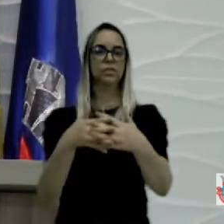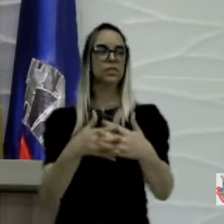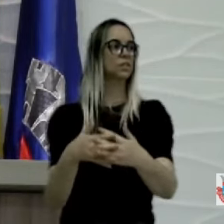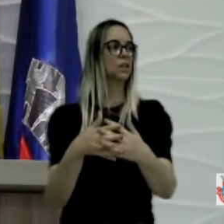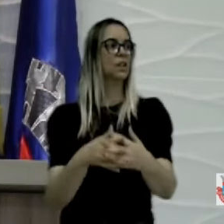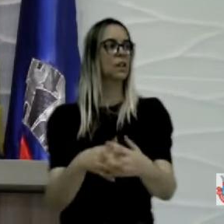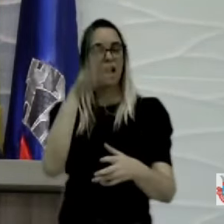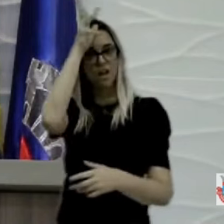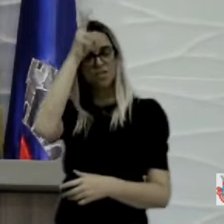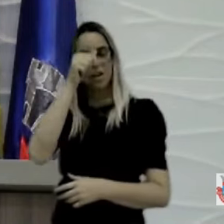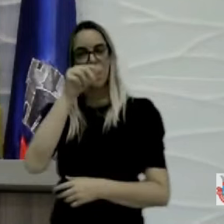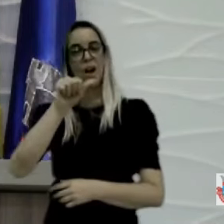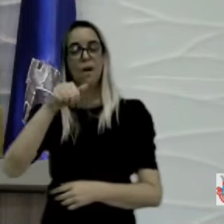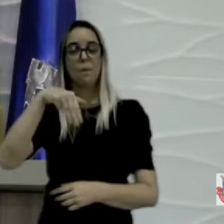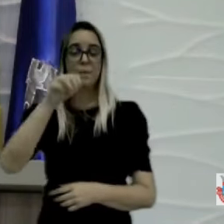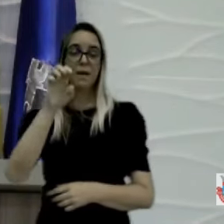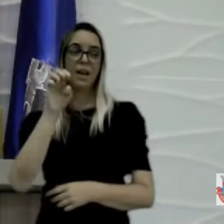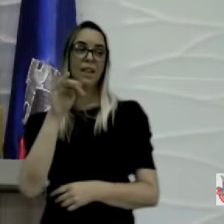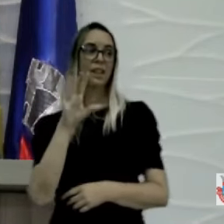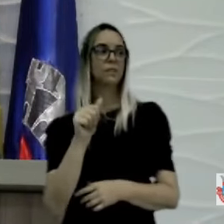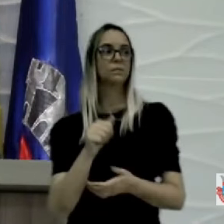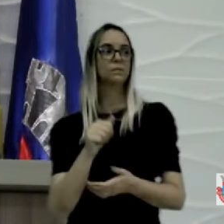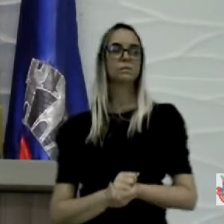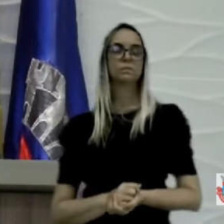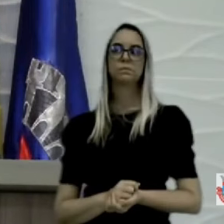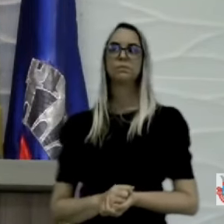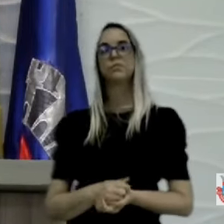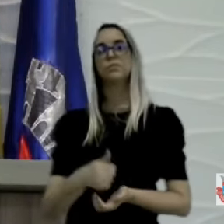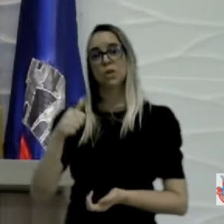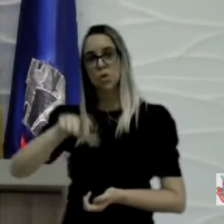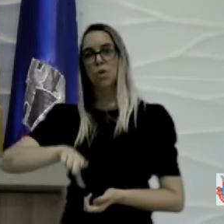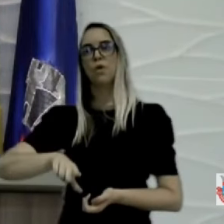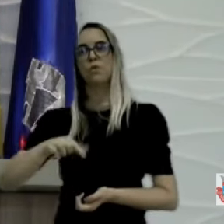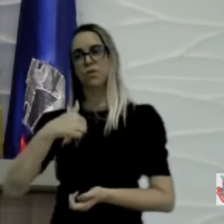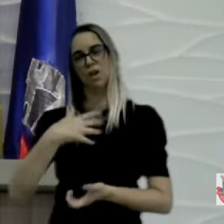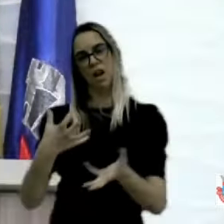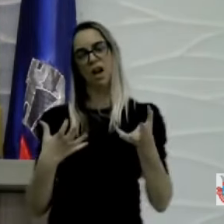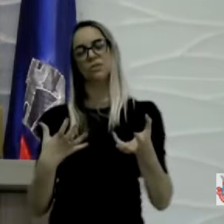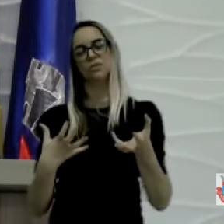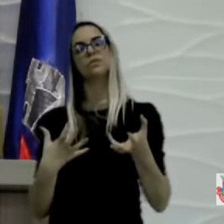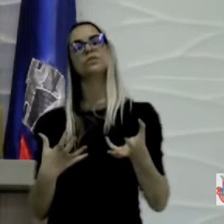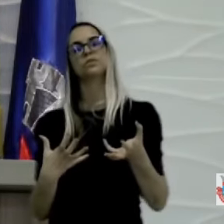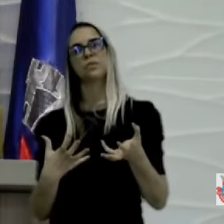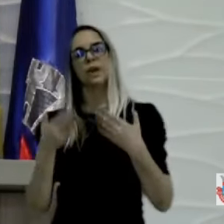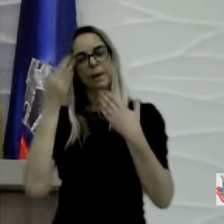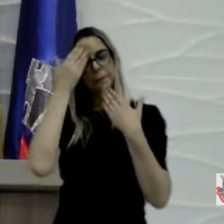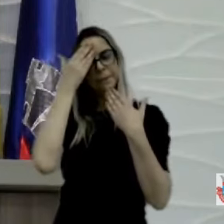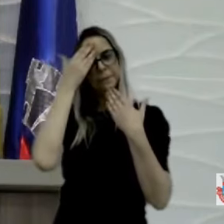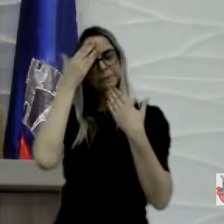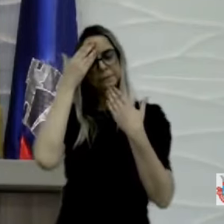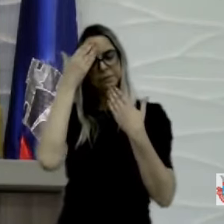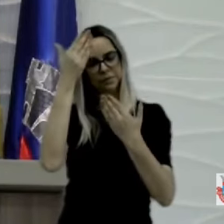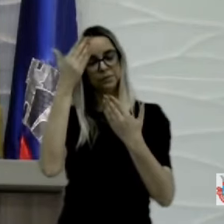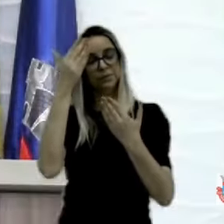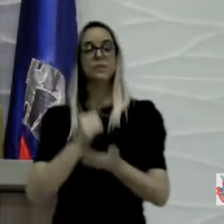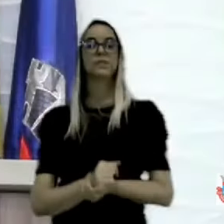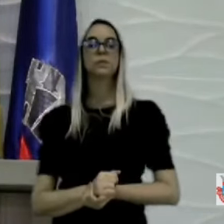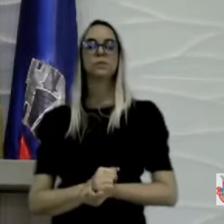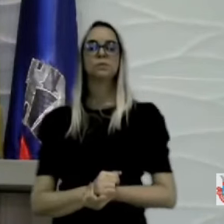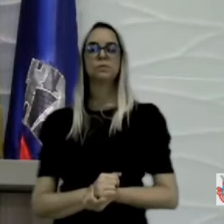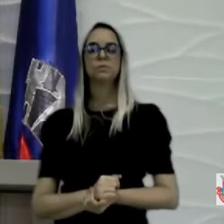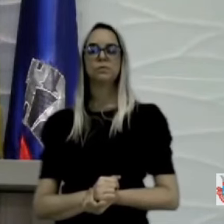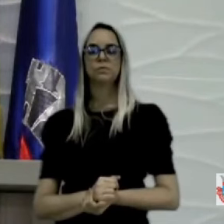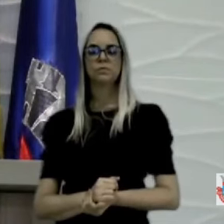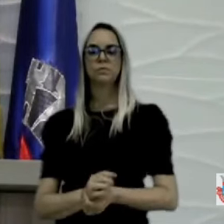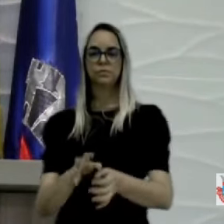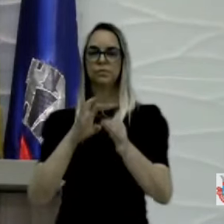da Granja Almeida. Quero aqui, mais uma vez, agradecer a parceria que vem